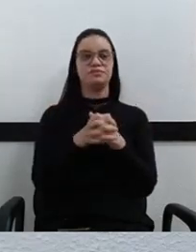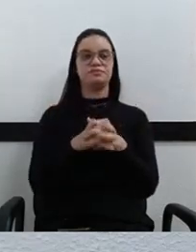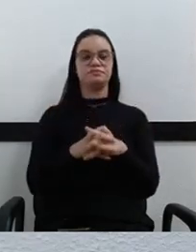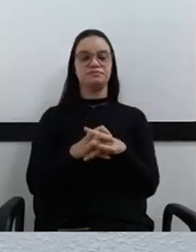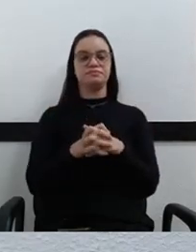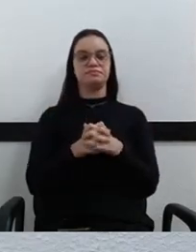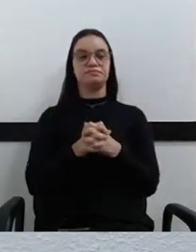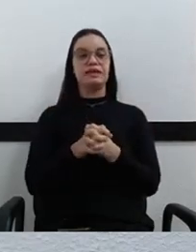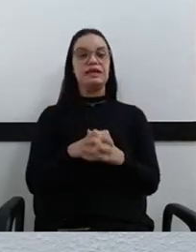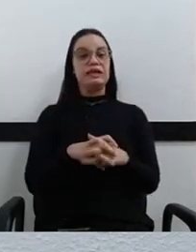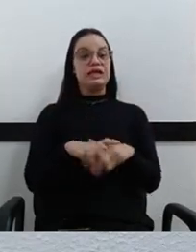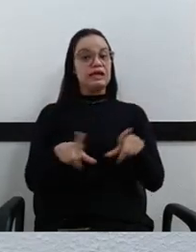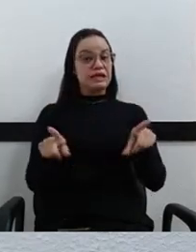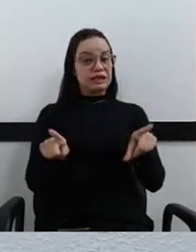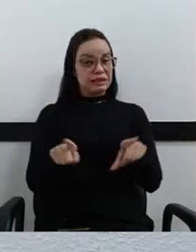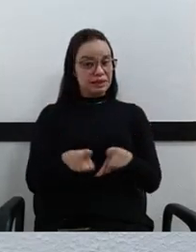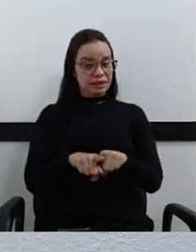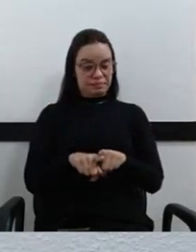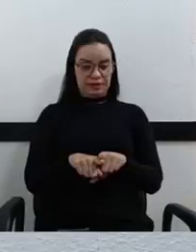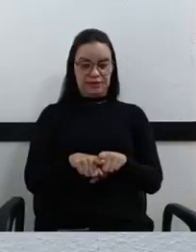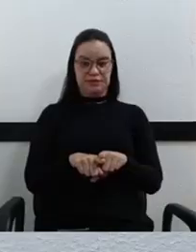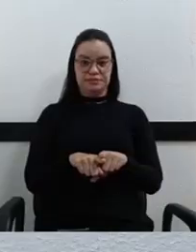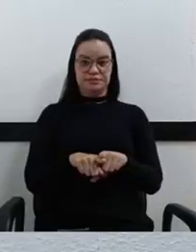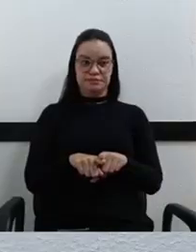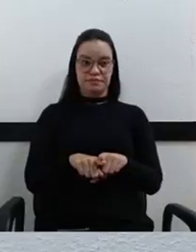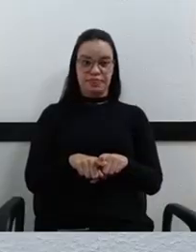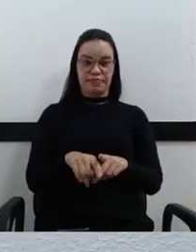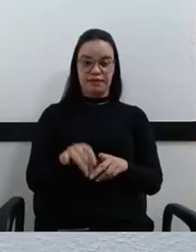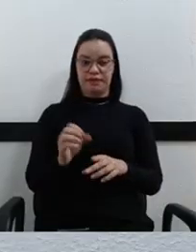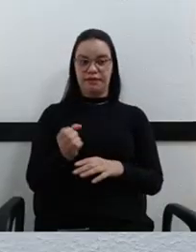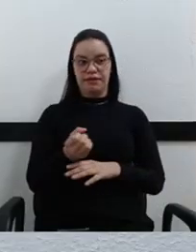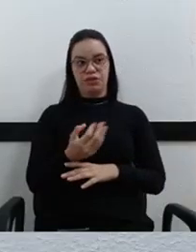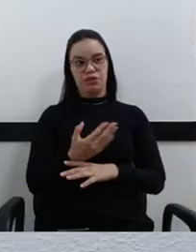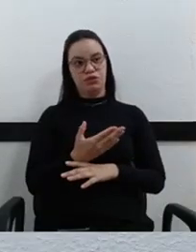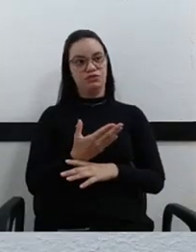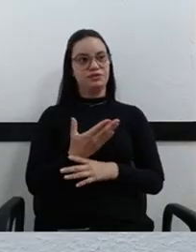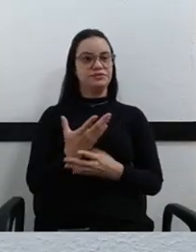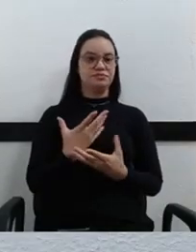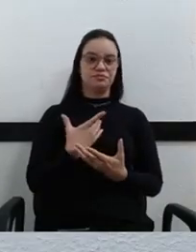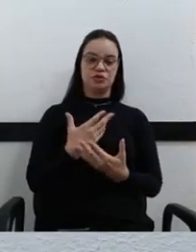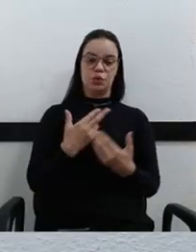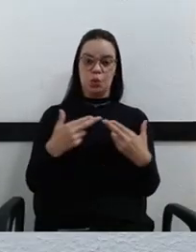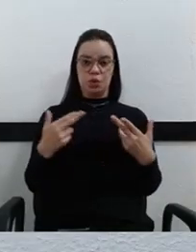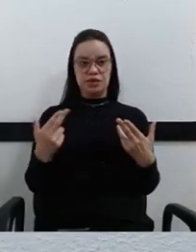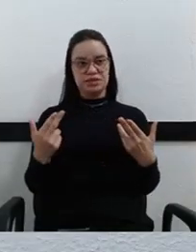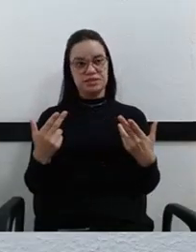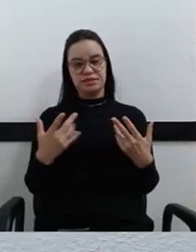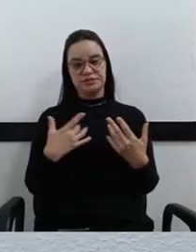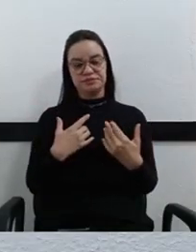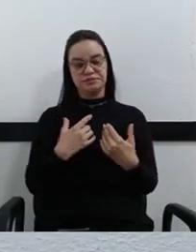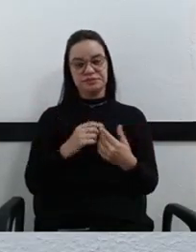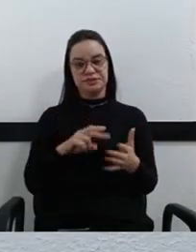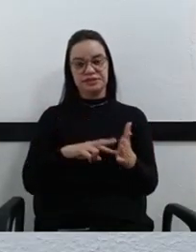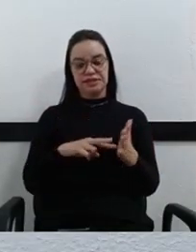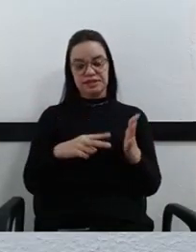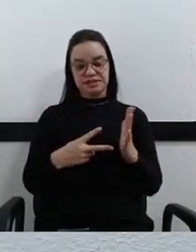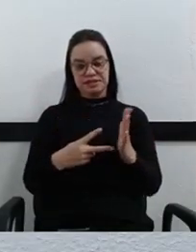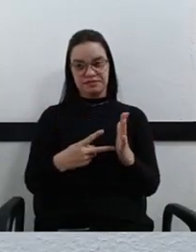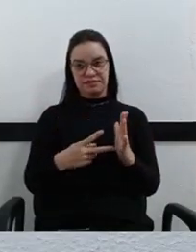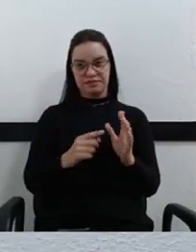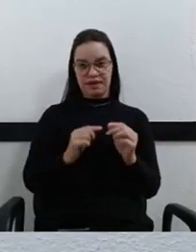indenização e que eventual nova normativa valerá